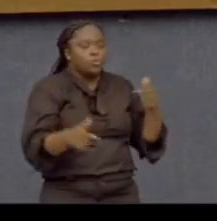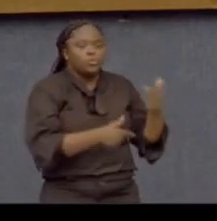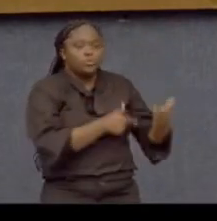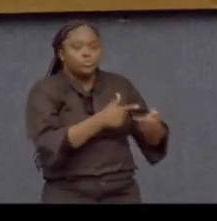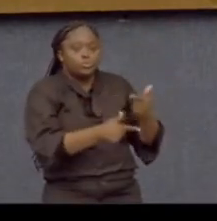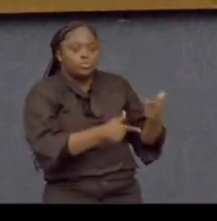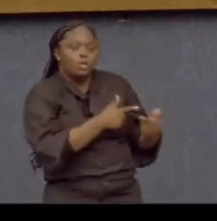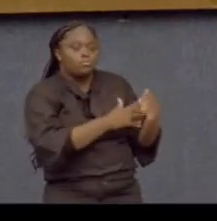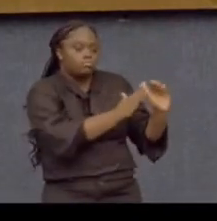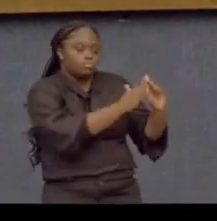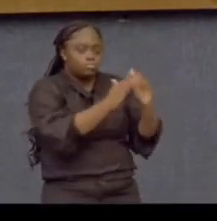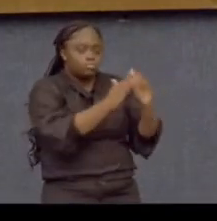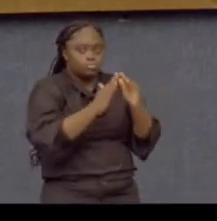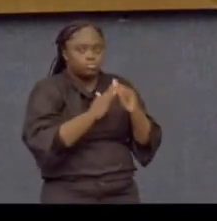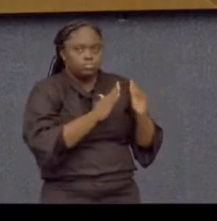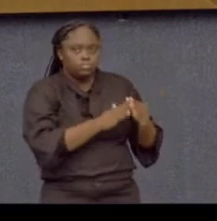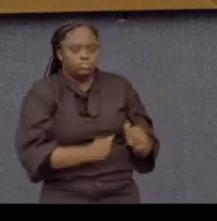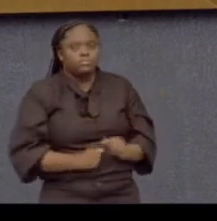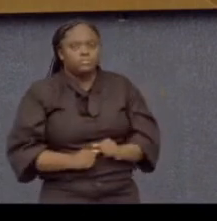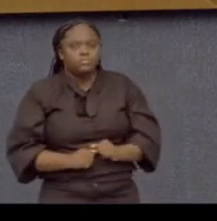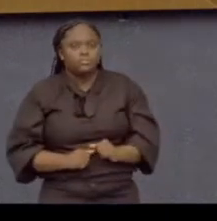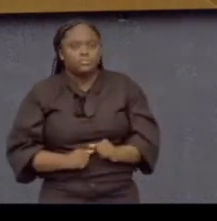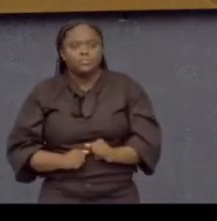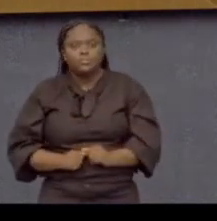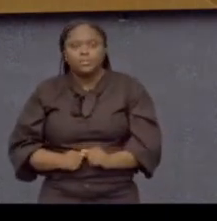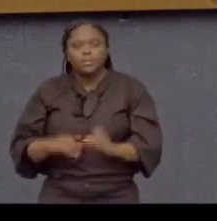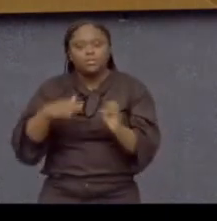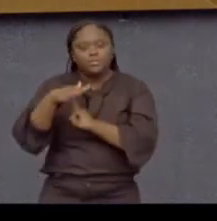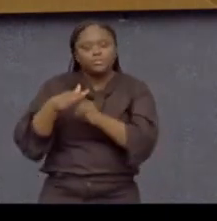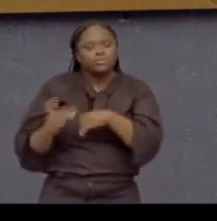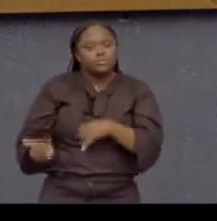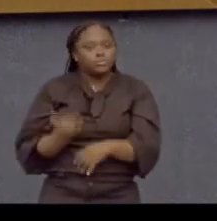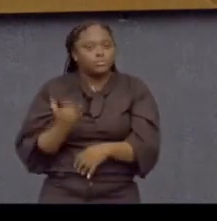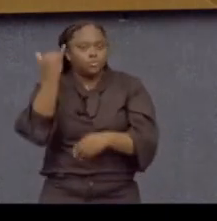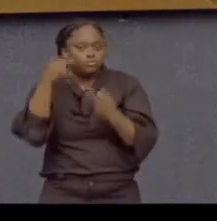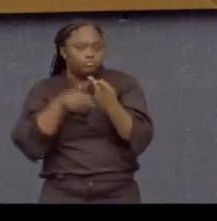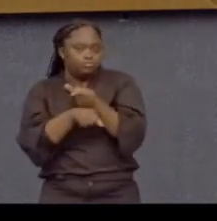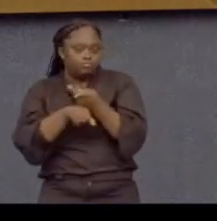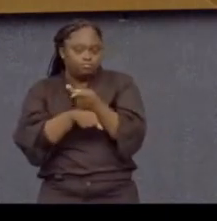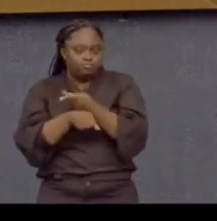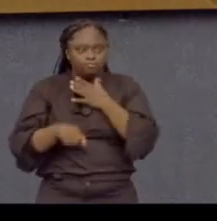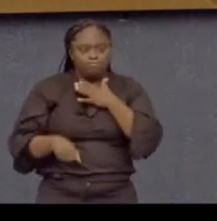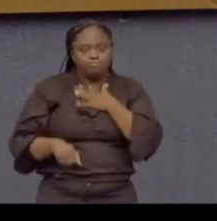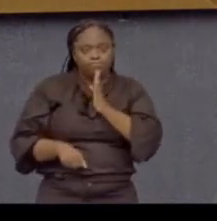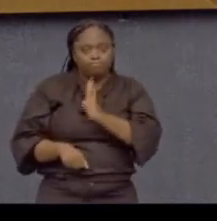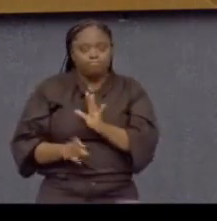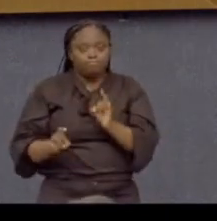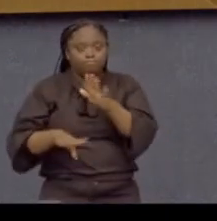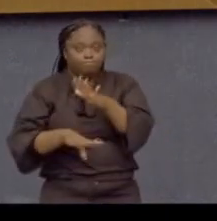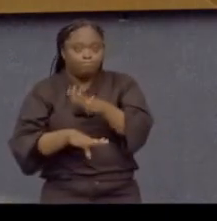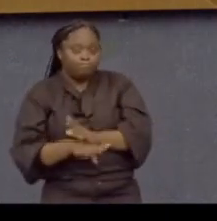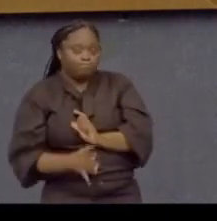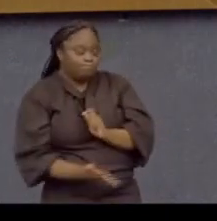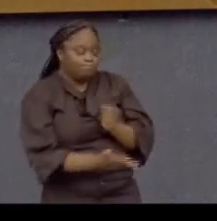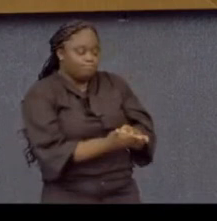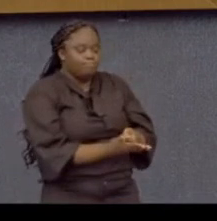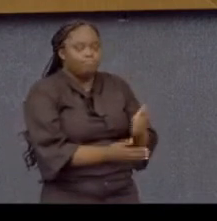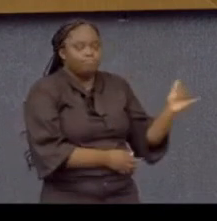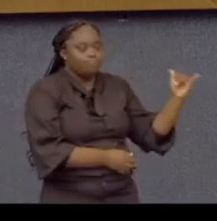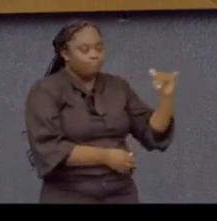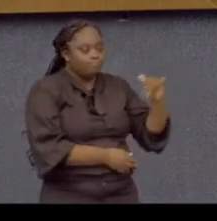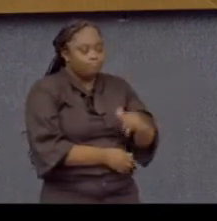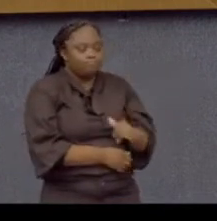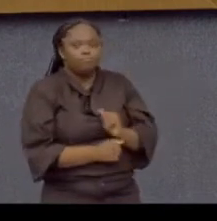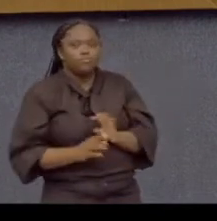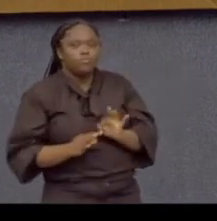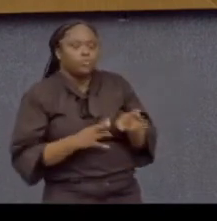imobiliários. Nós fomos procurados por uma entidade importante que está disposta a investir naquele aeroporto,